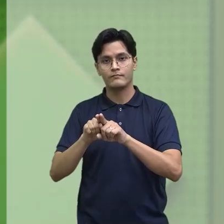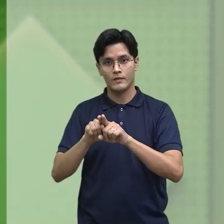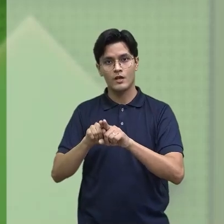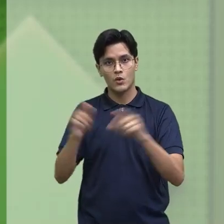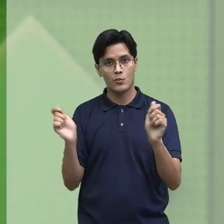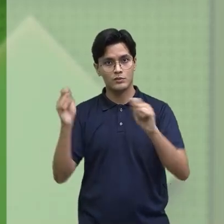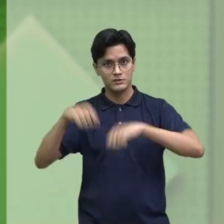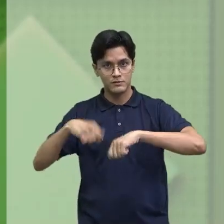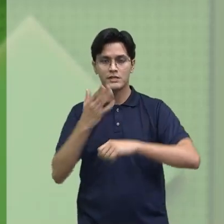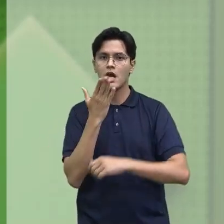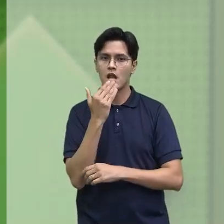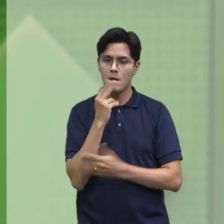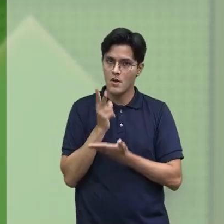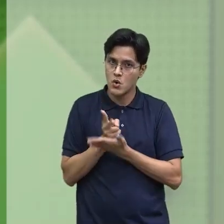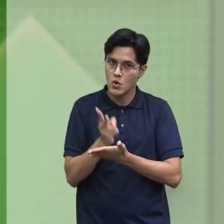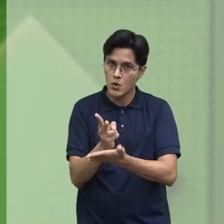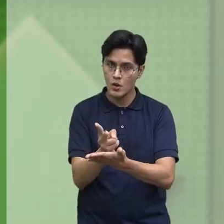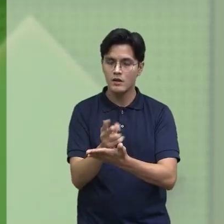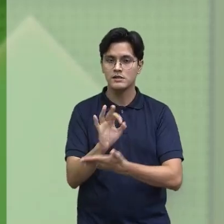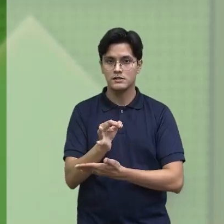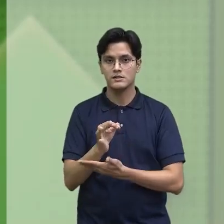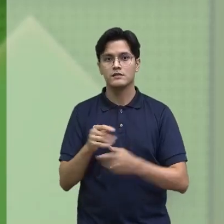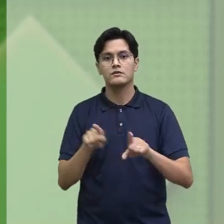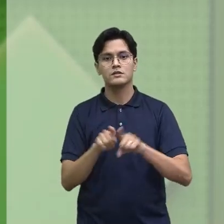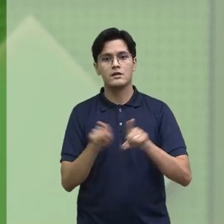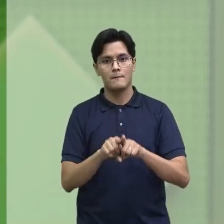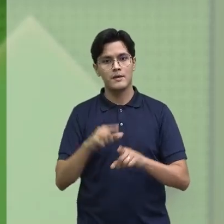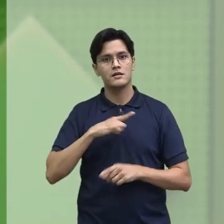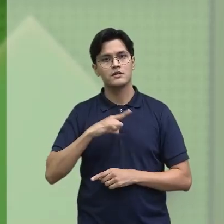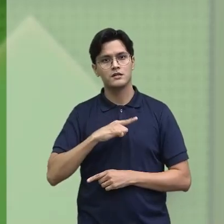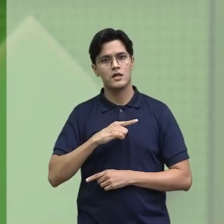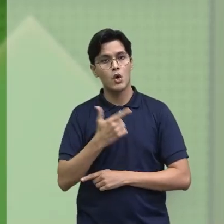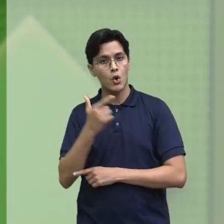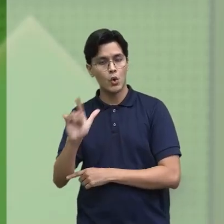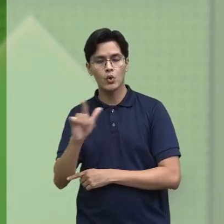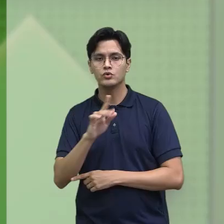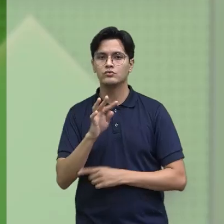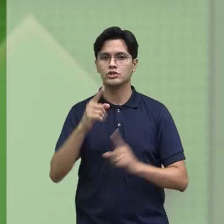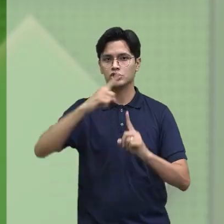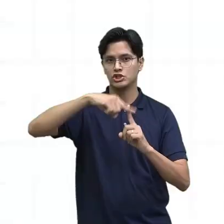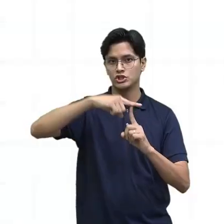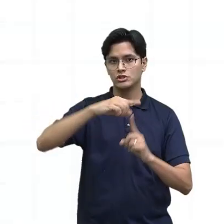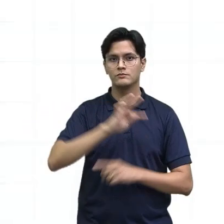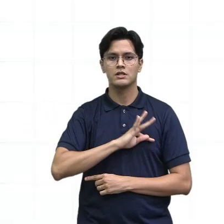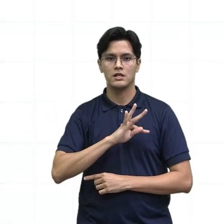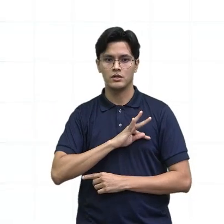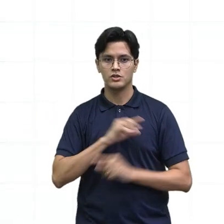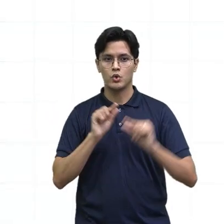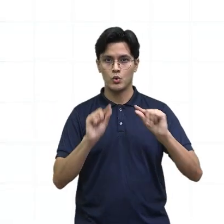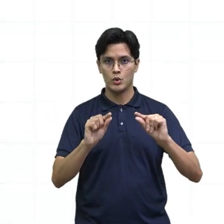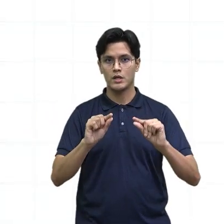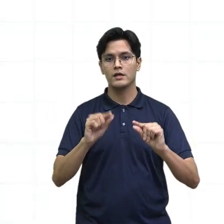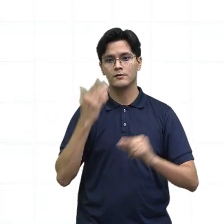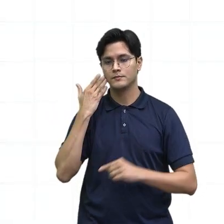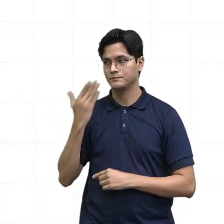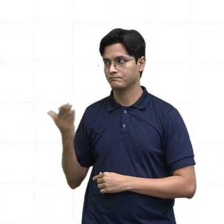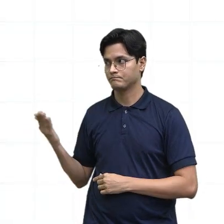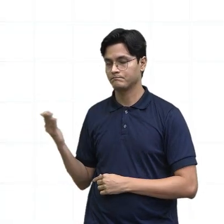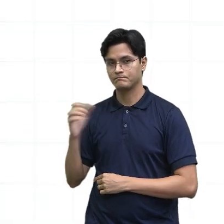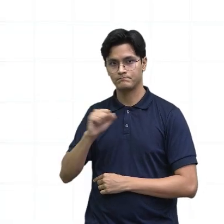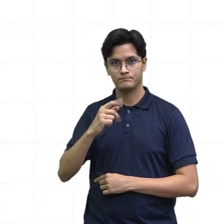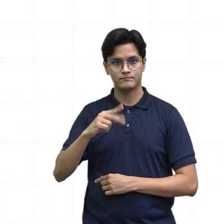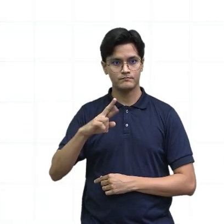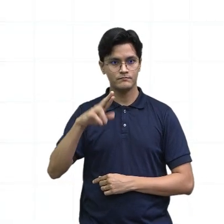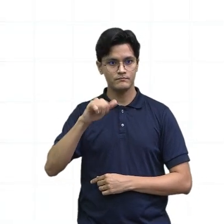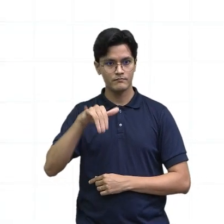alimentação. E uma das últimas tecnologias que nós vamos citar aí é o spray dryer. Então, a técnica é